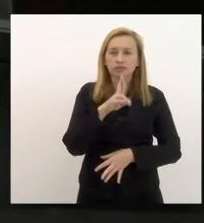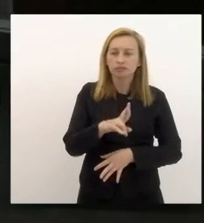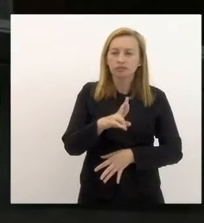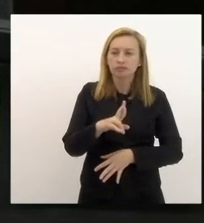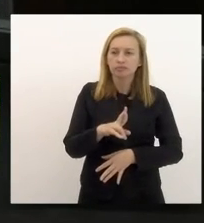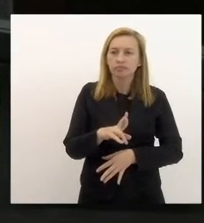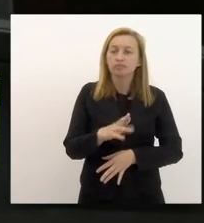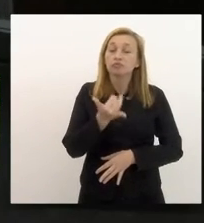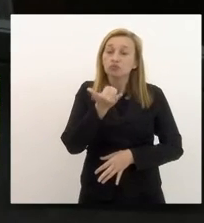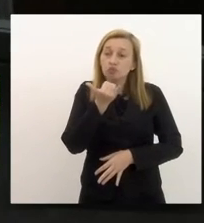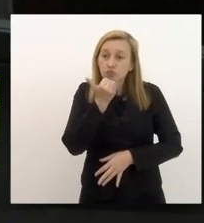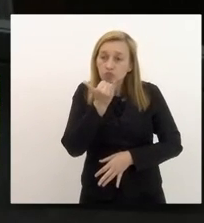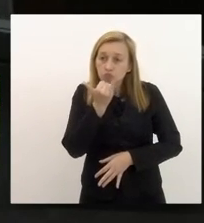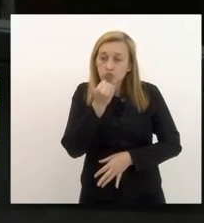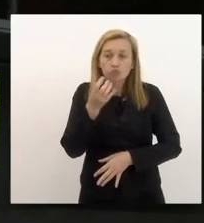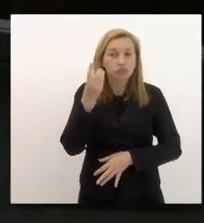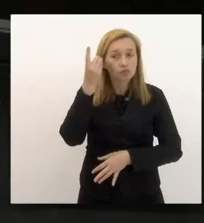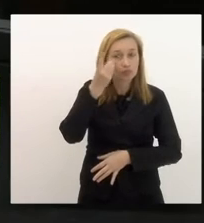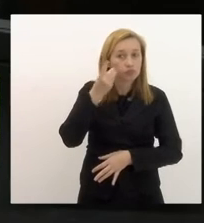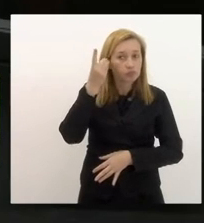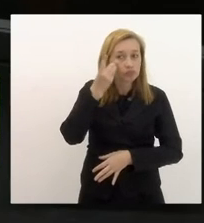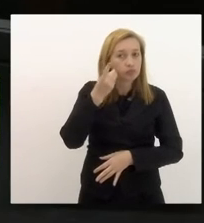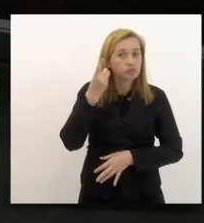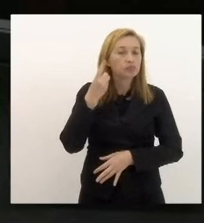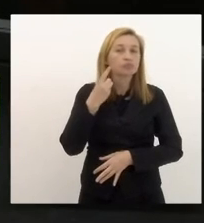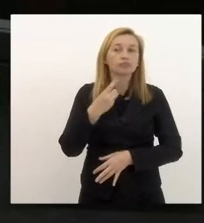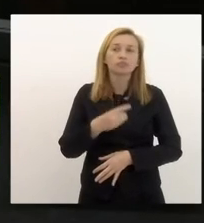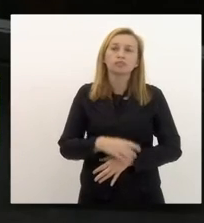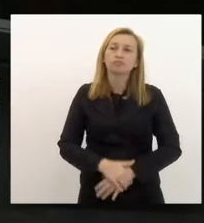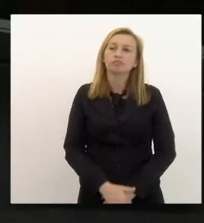respondendo já me desculpando com a deputada